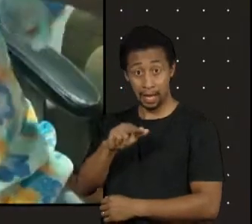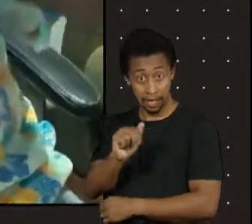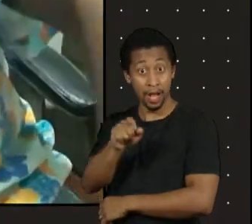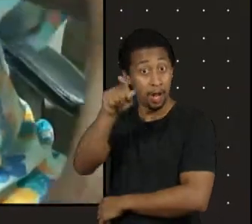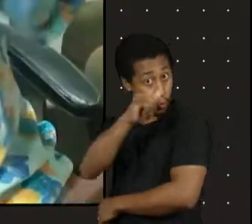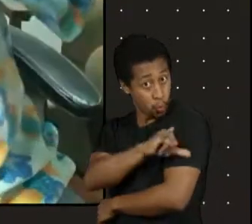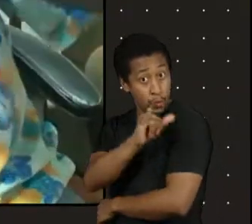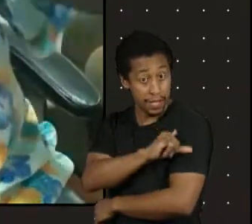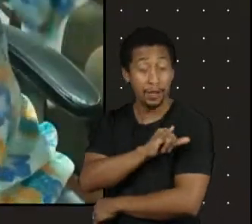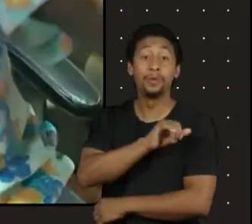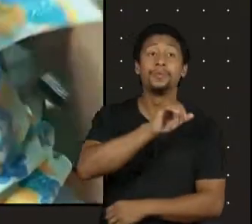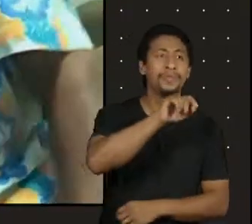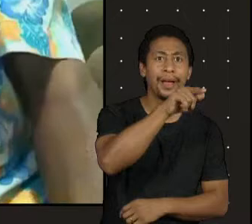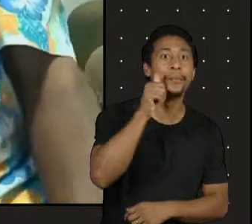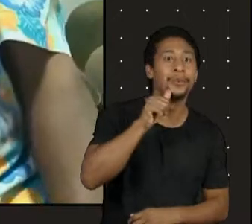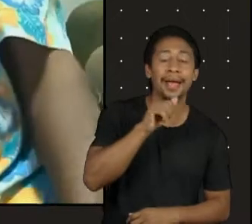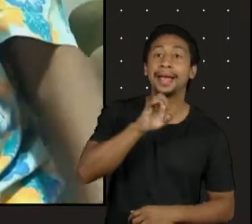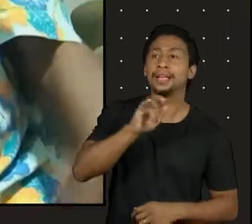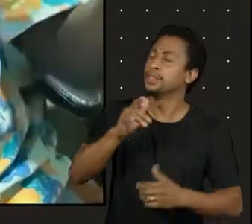solta ele,